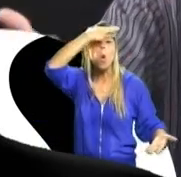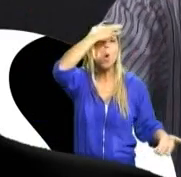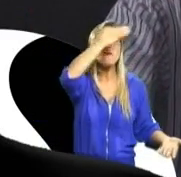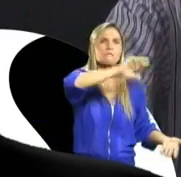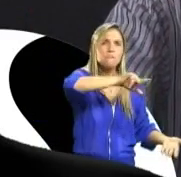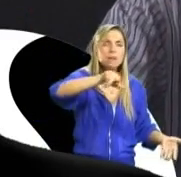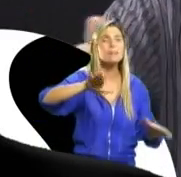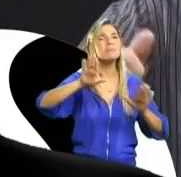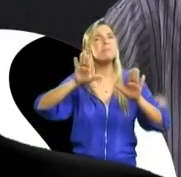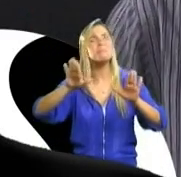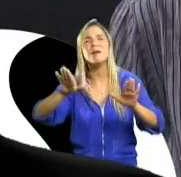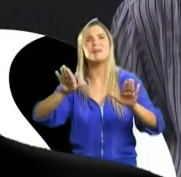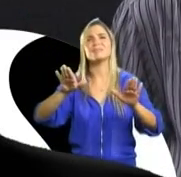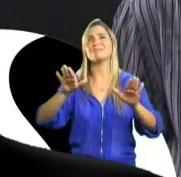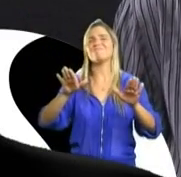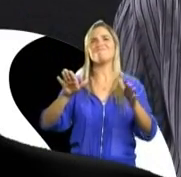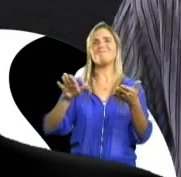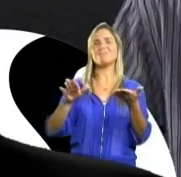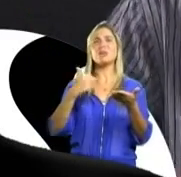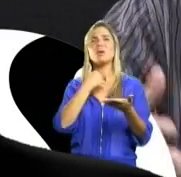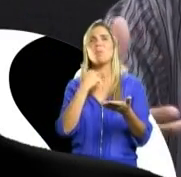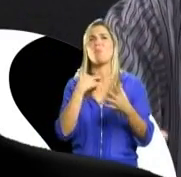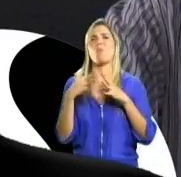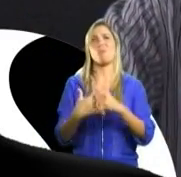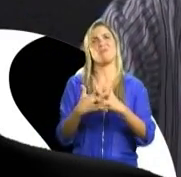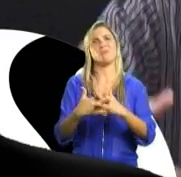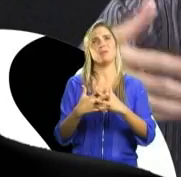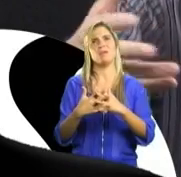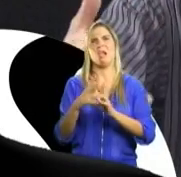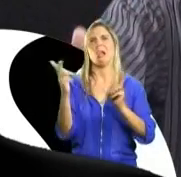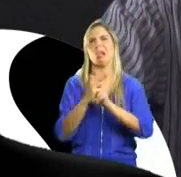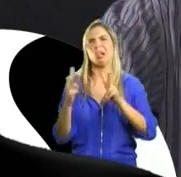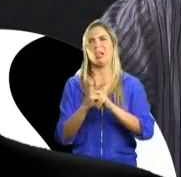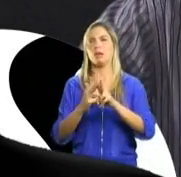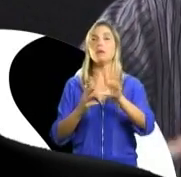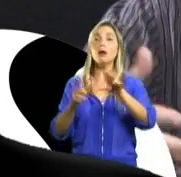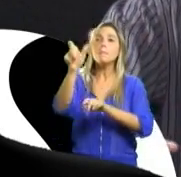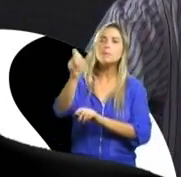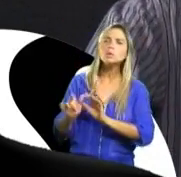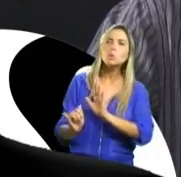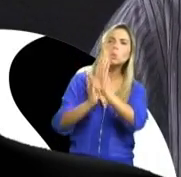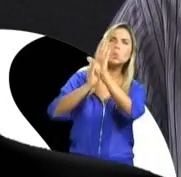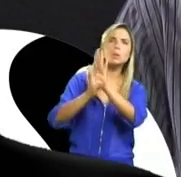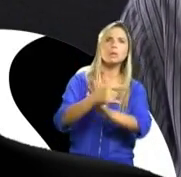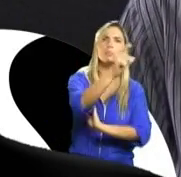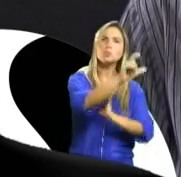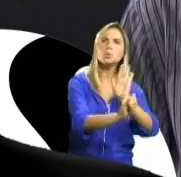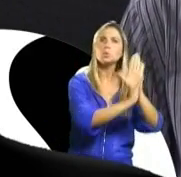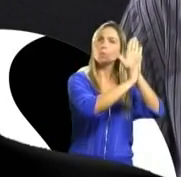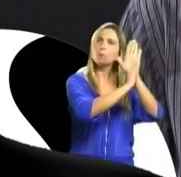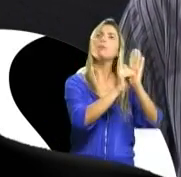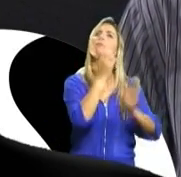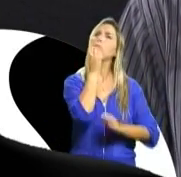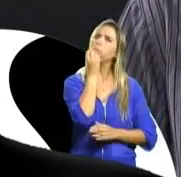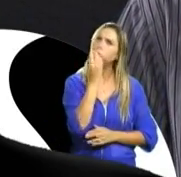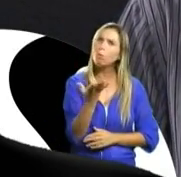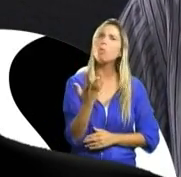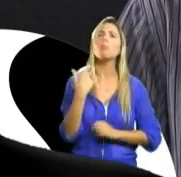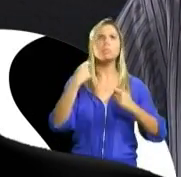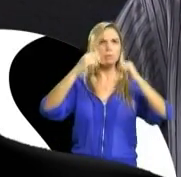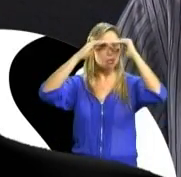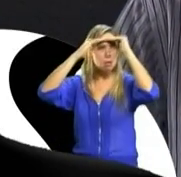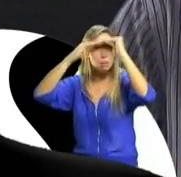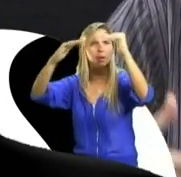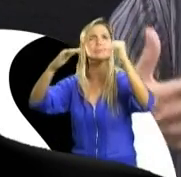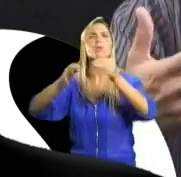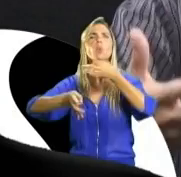não consigo ver mais na outra pessoa uma identidade, uma construção, ela é apenas um objeto, né? Mas a partir